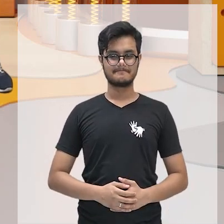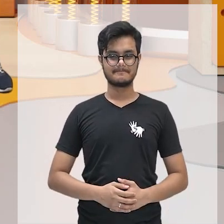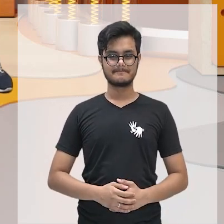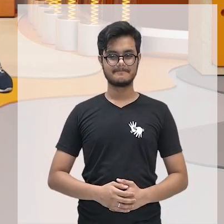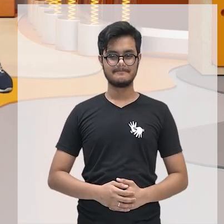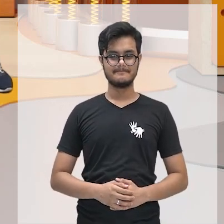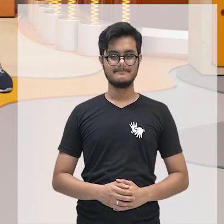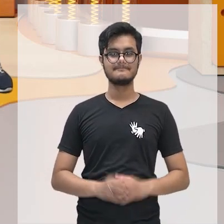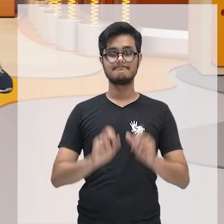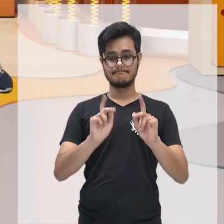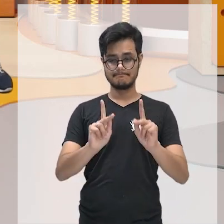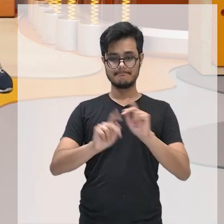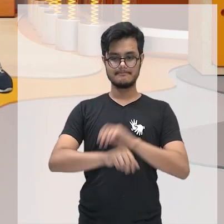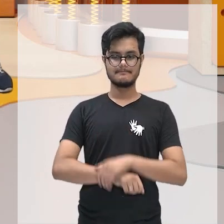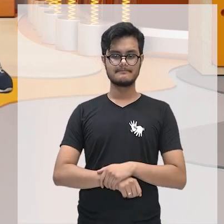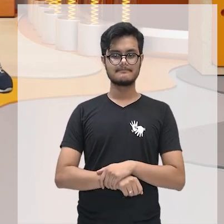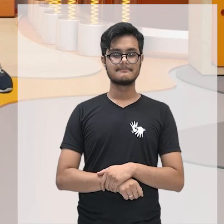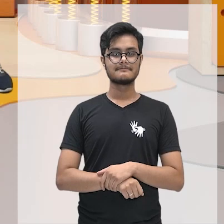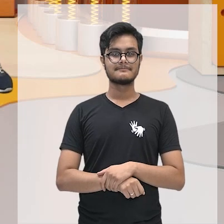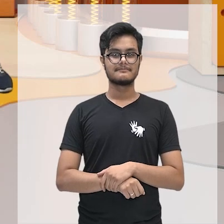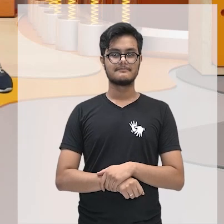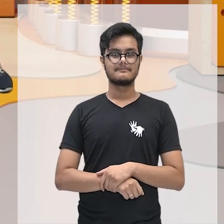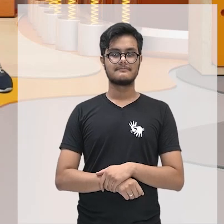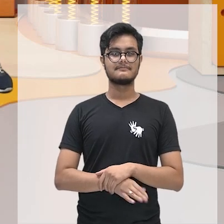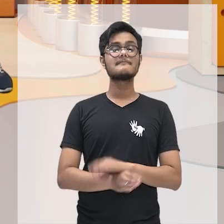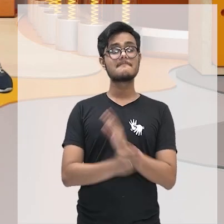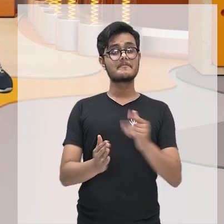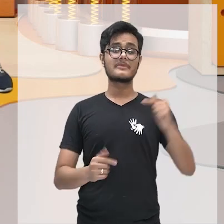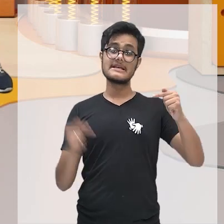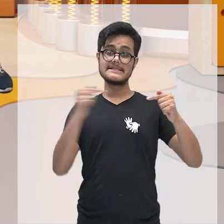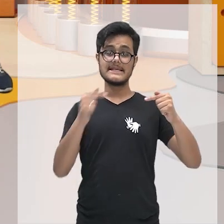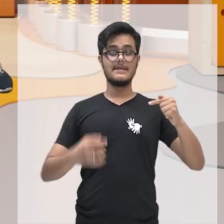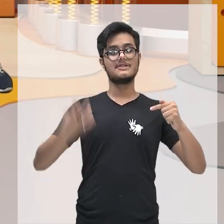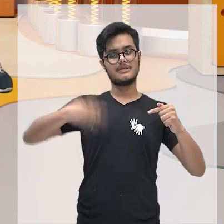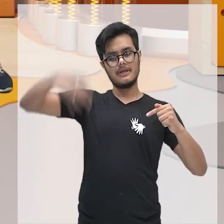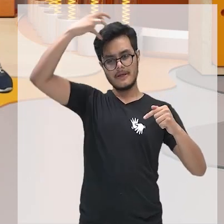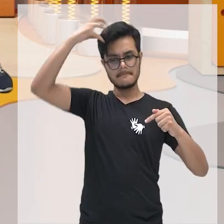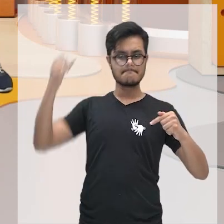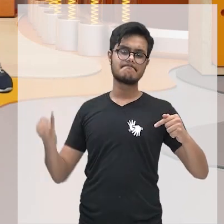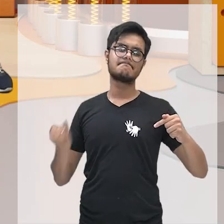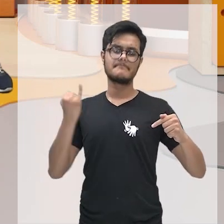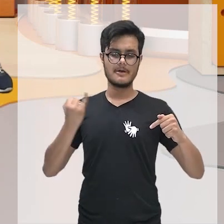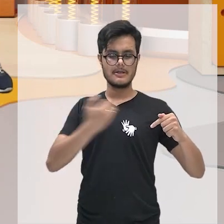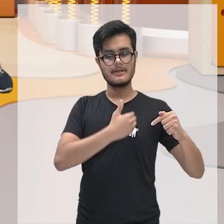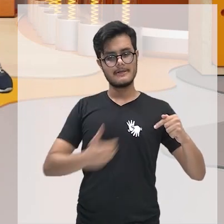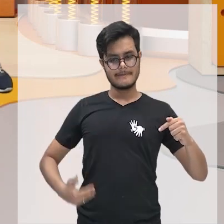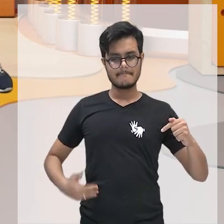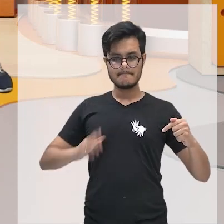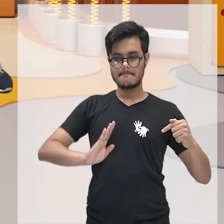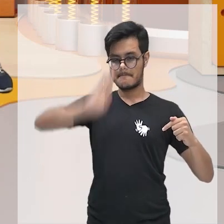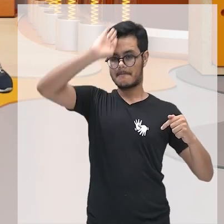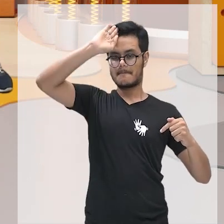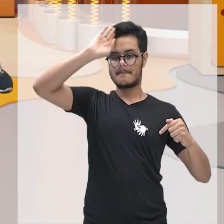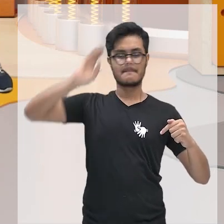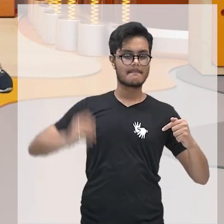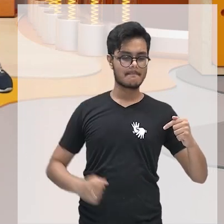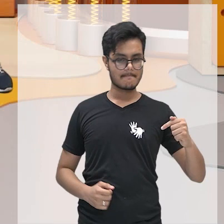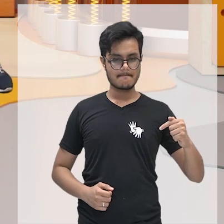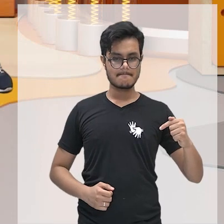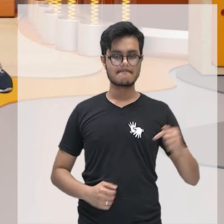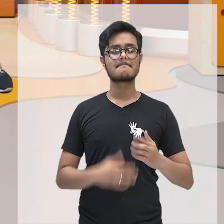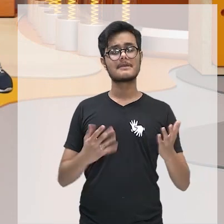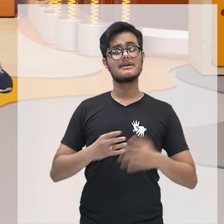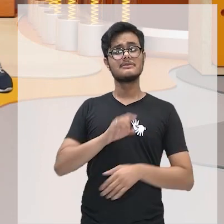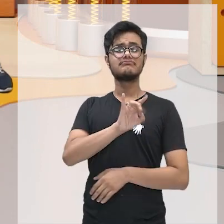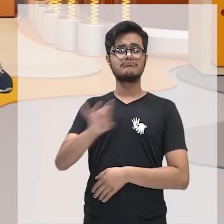então a gente vai ter aí esses eh sete reis que governaram durante o período da monarquia Romana cada